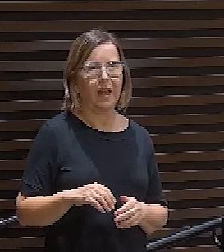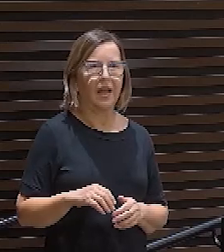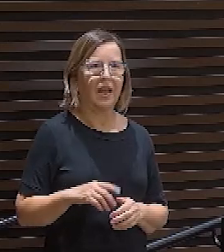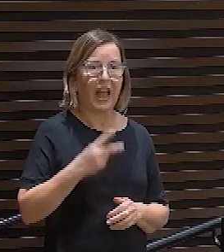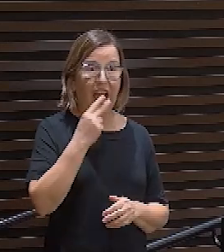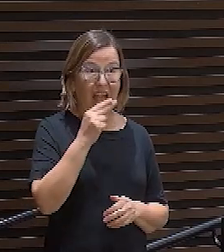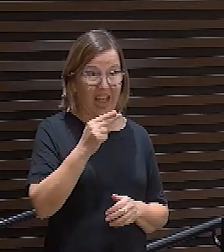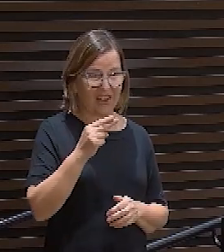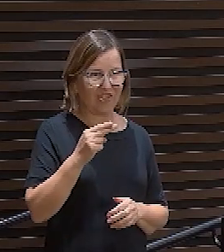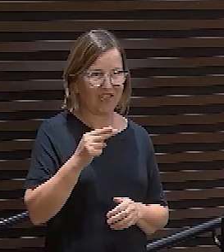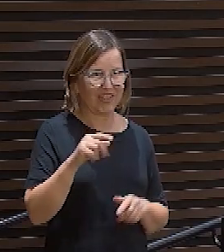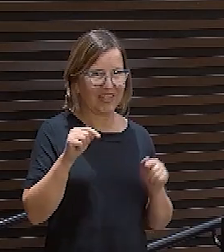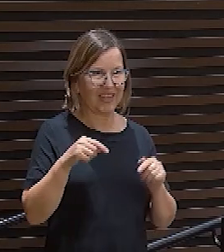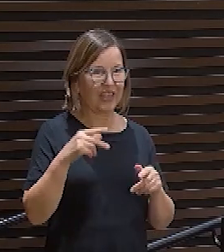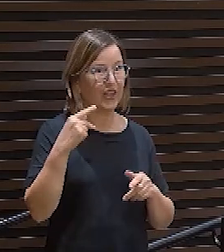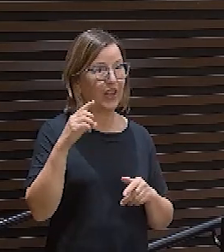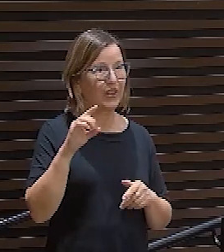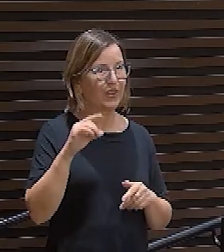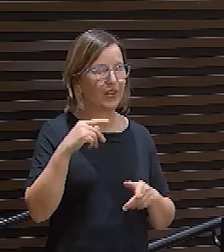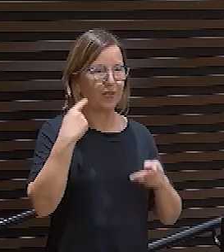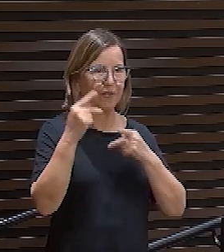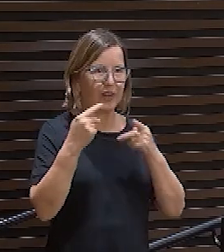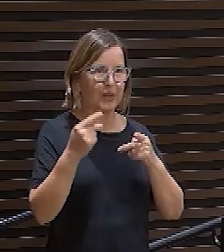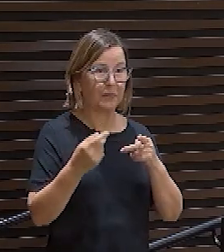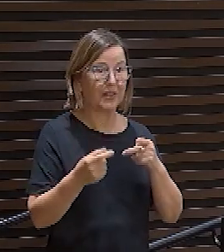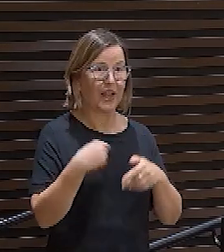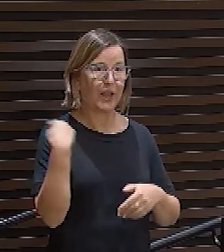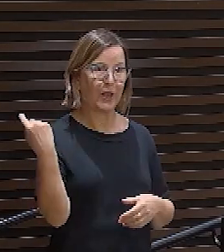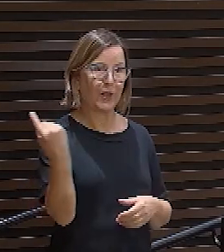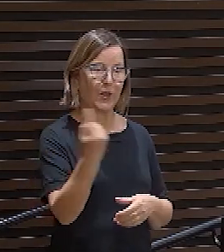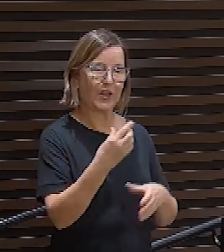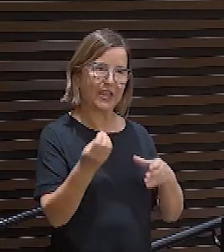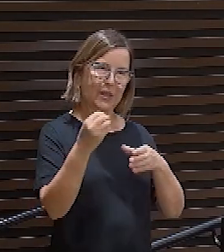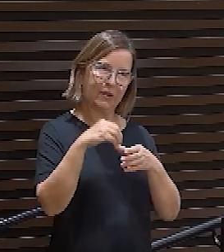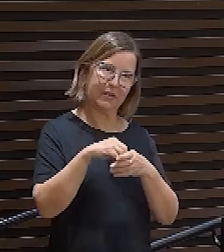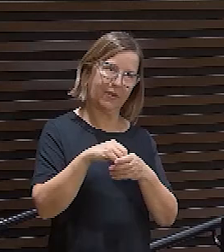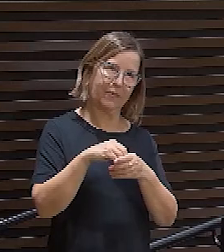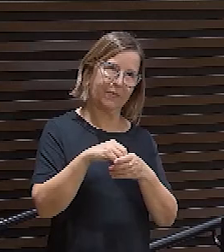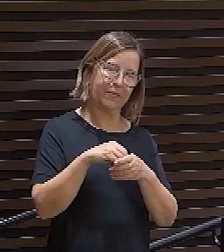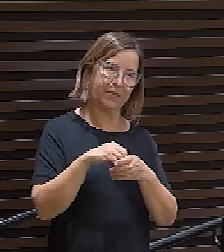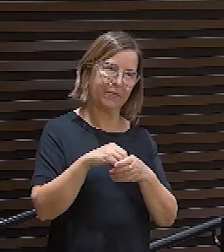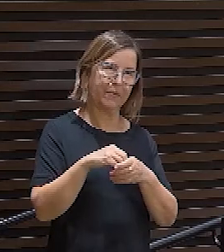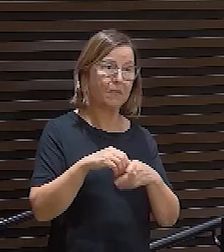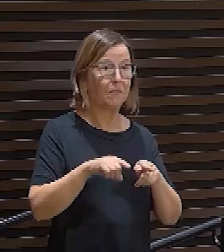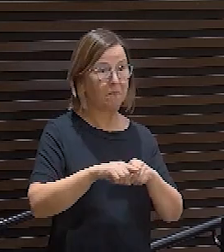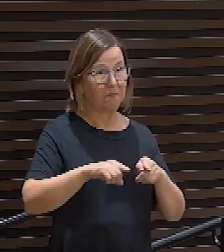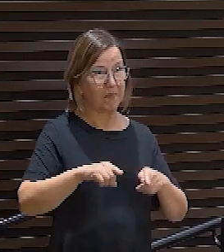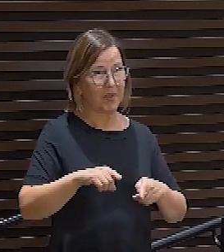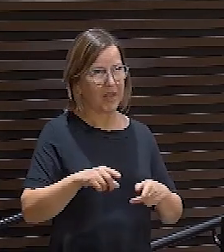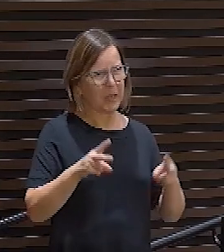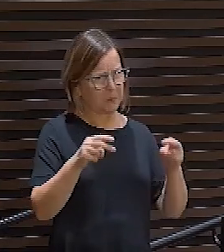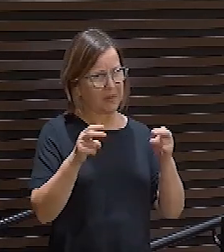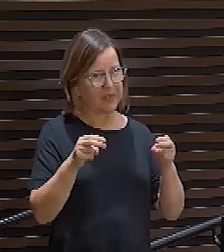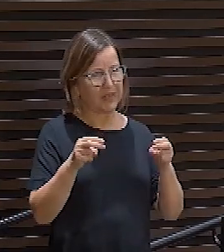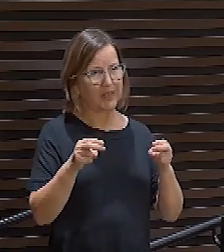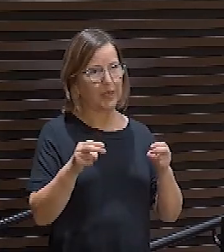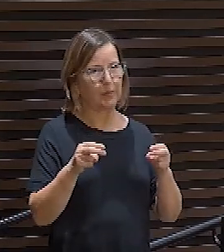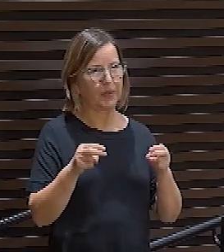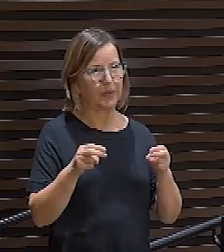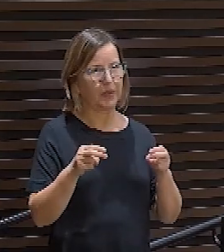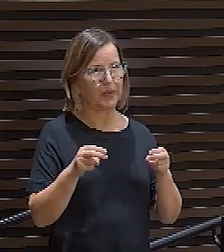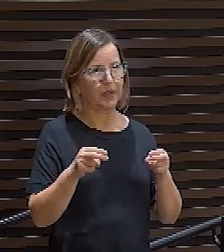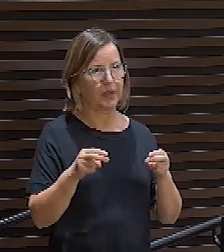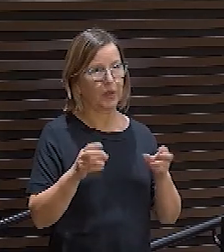vou falar para você, tenta deixar de lado a birra que você tem dos pregadores e